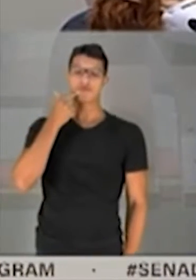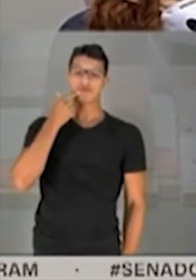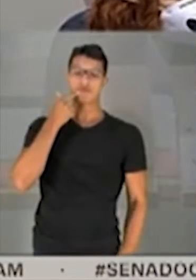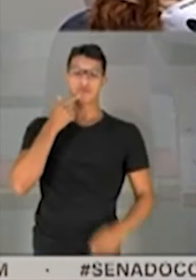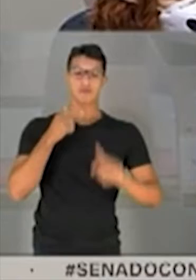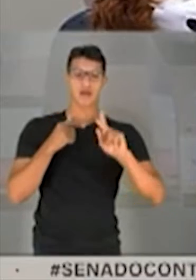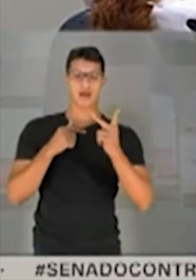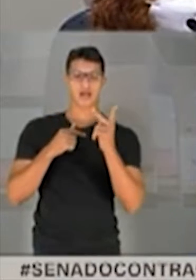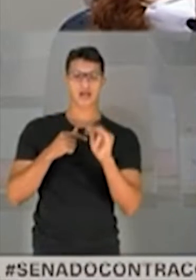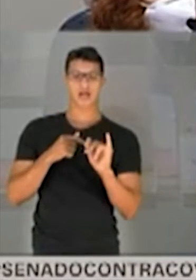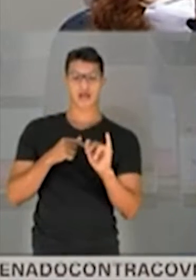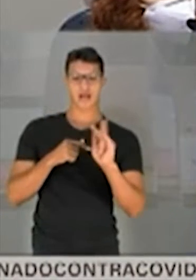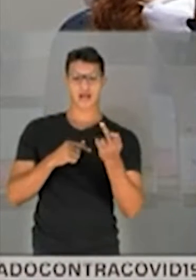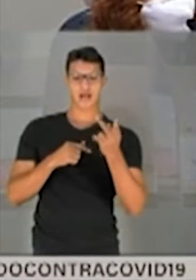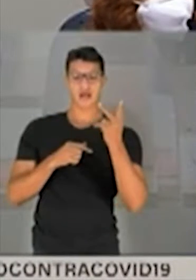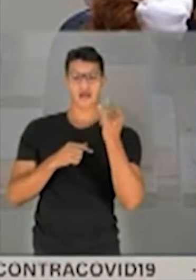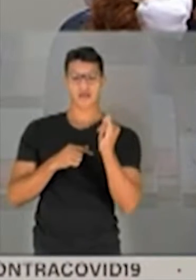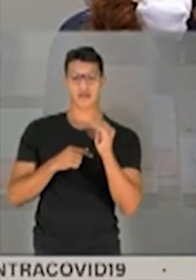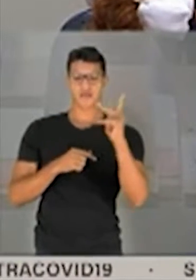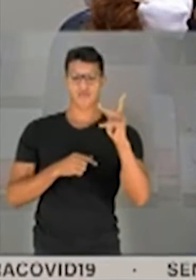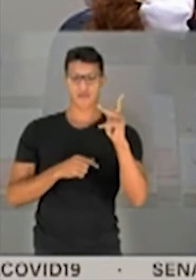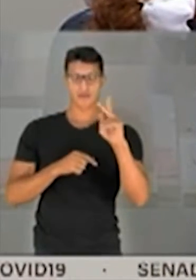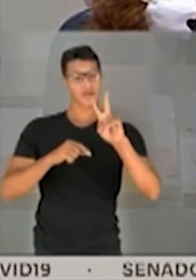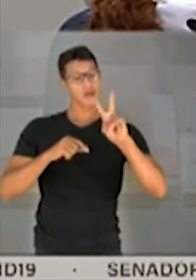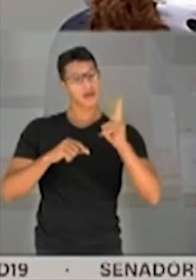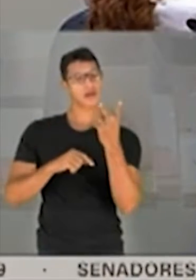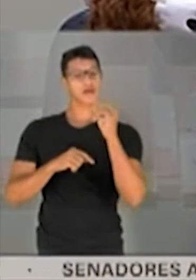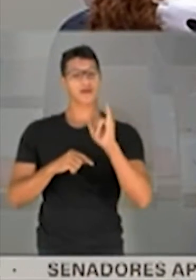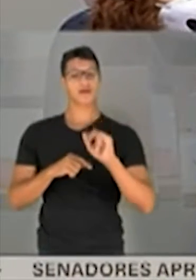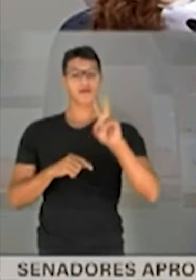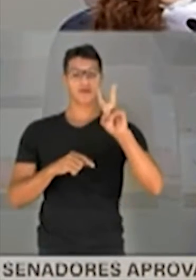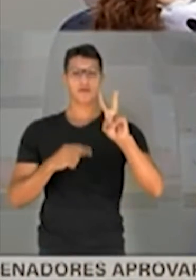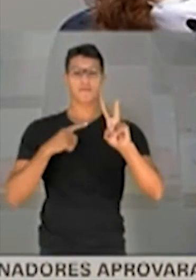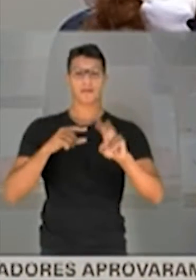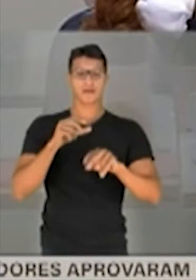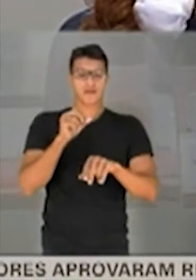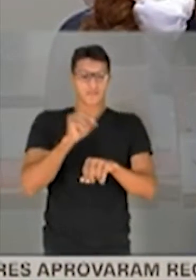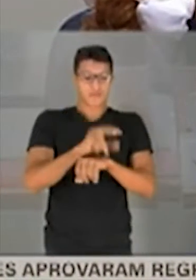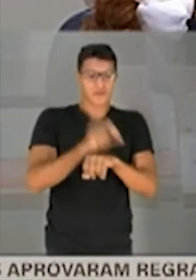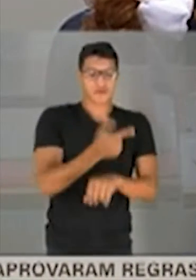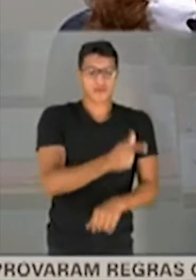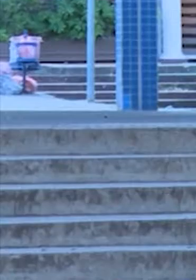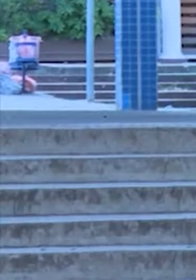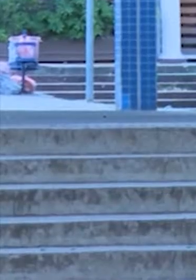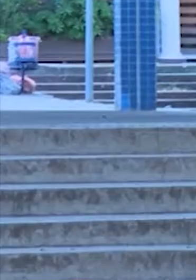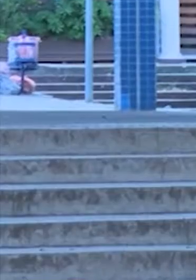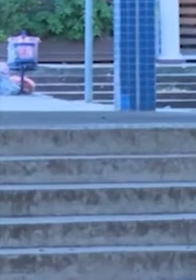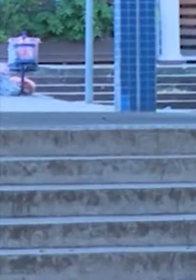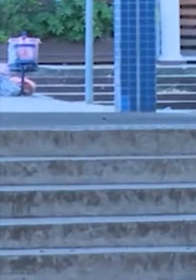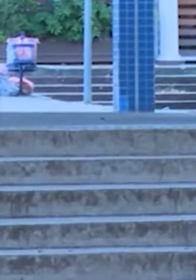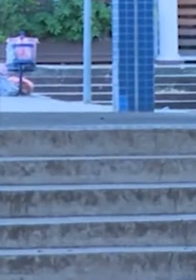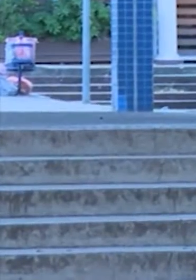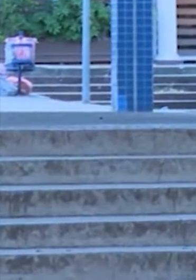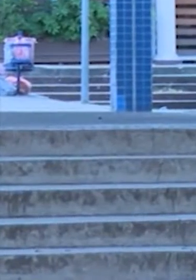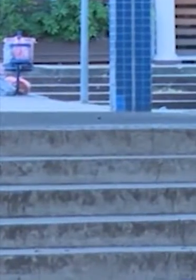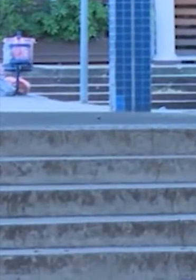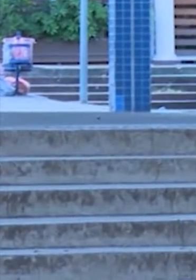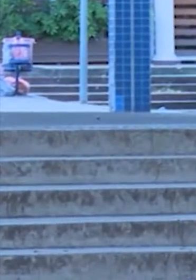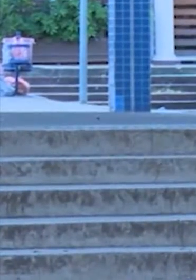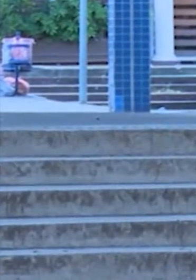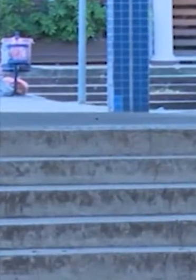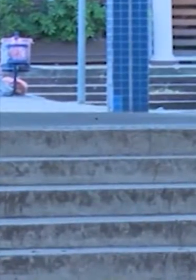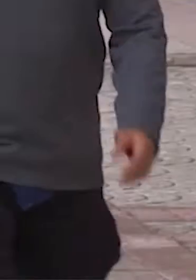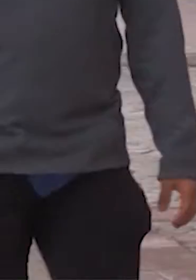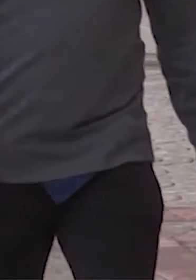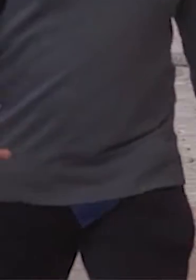Covid-19 pode iludir as pessoas e provocar falsa sensação de segurança, levando a um comportamento de risco. Destacou que o Brasil está